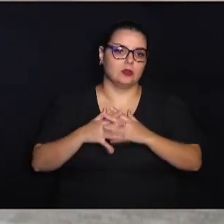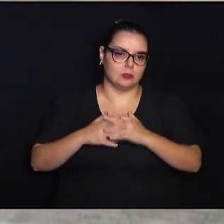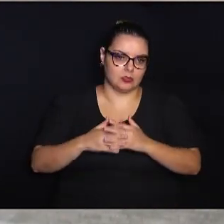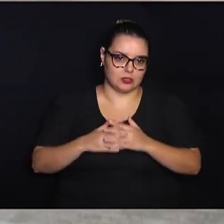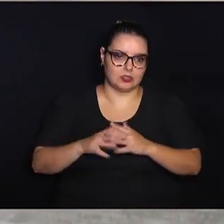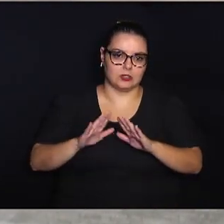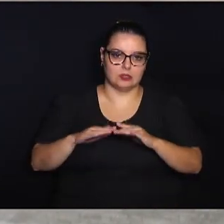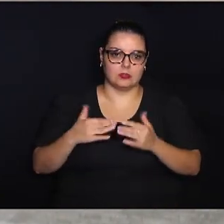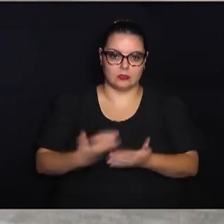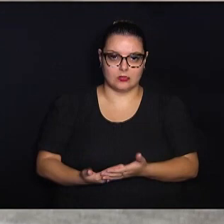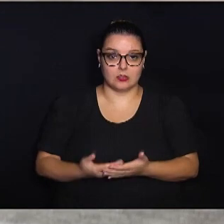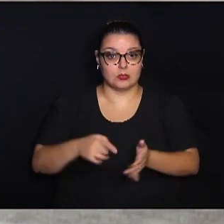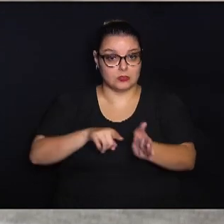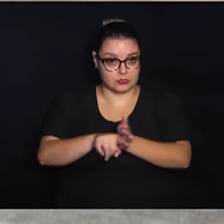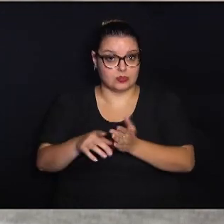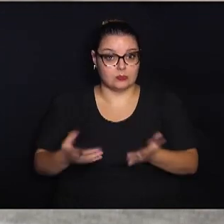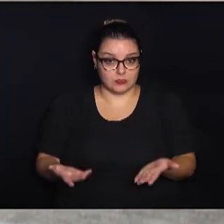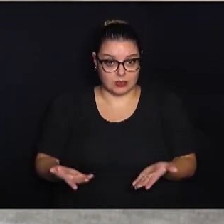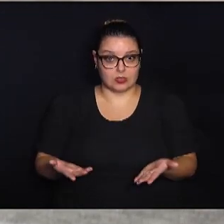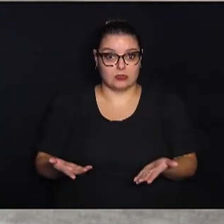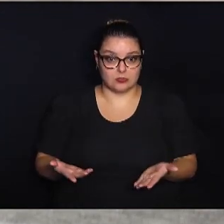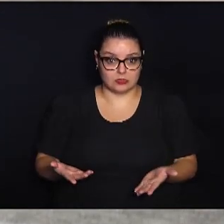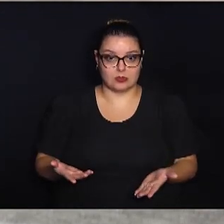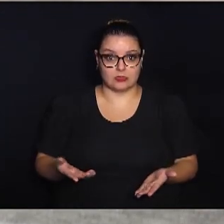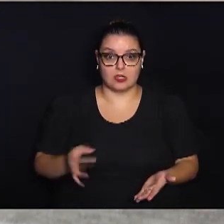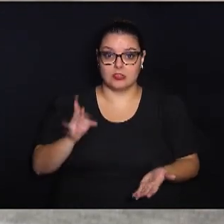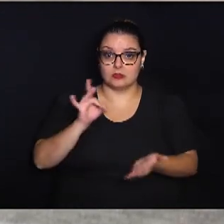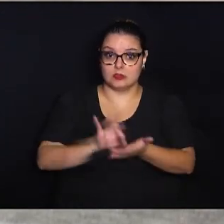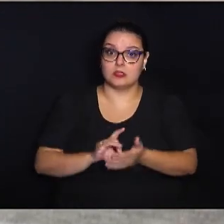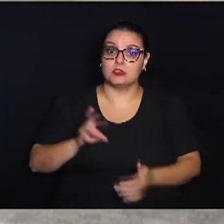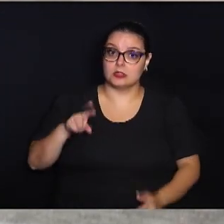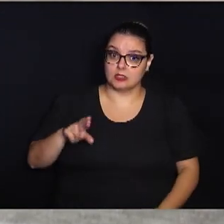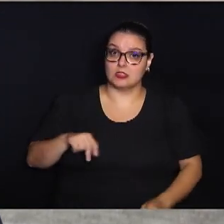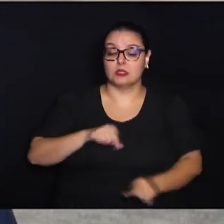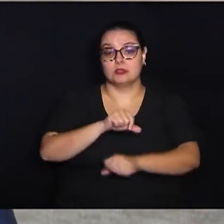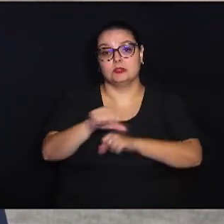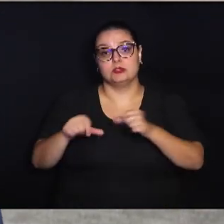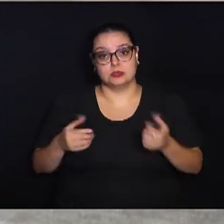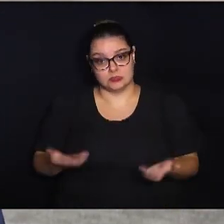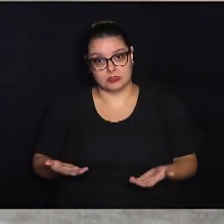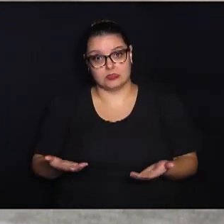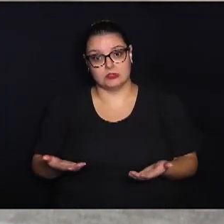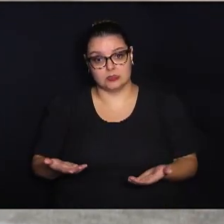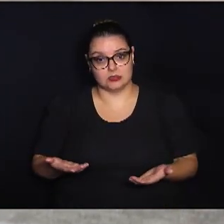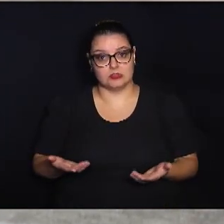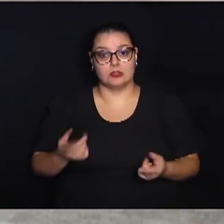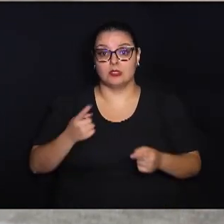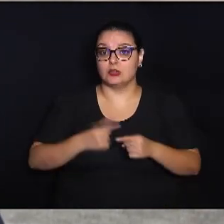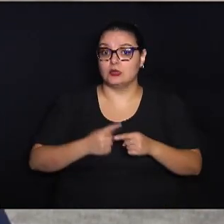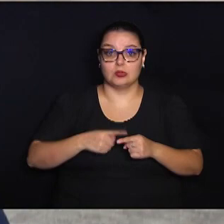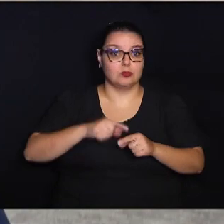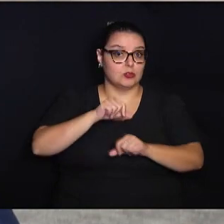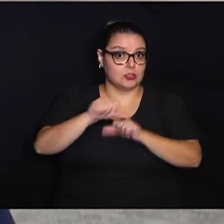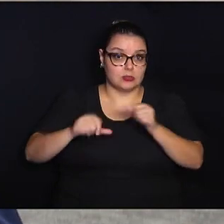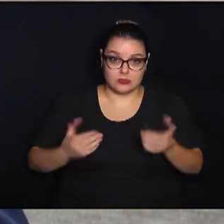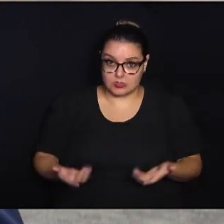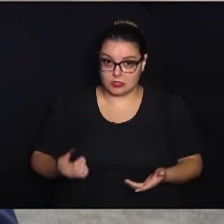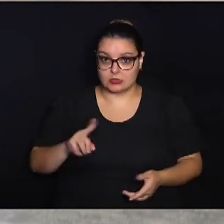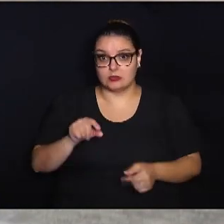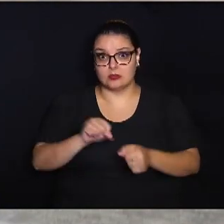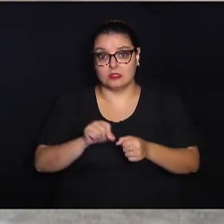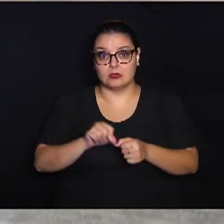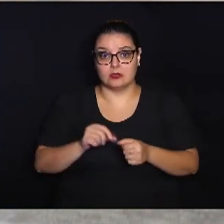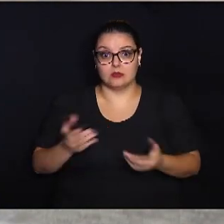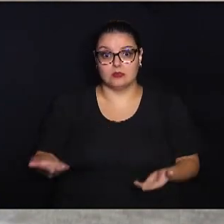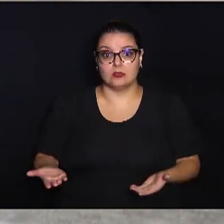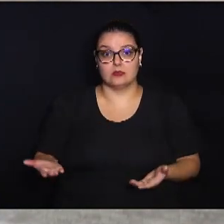requerimento é no sentido de perguntar as verdadeiras motivações dessas mudanças e e por que essas mudanças não foram feitas com um processo